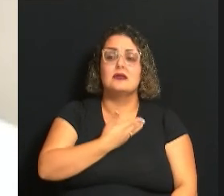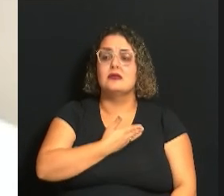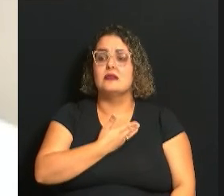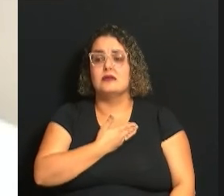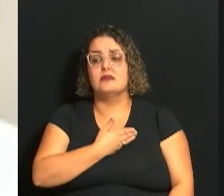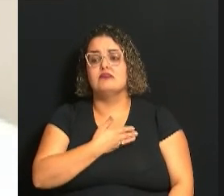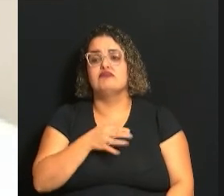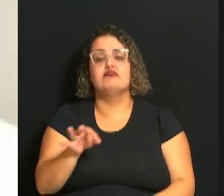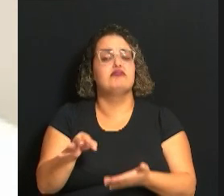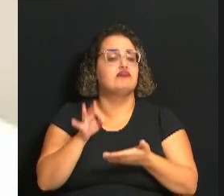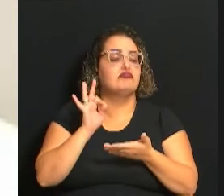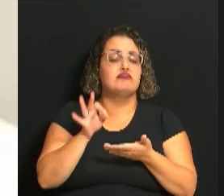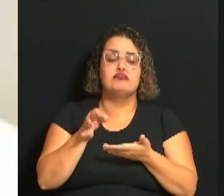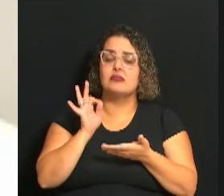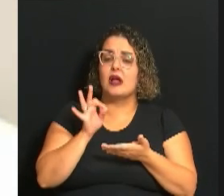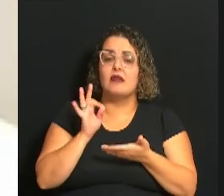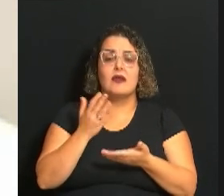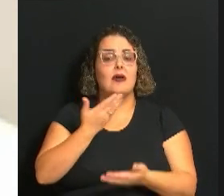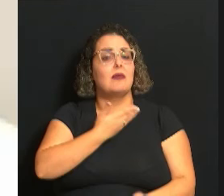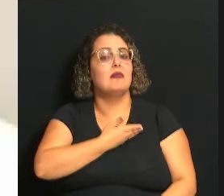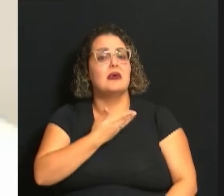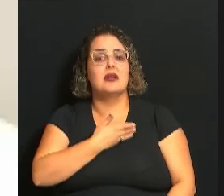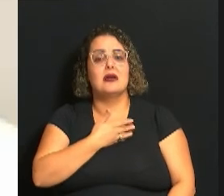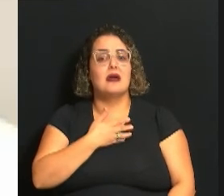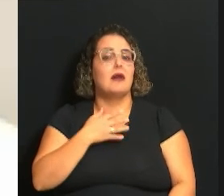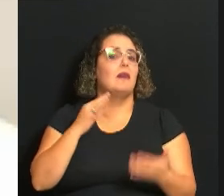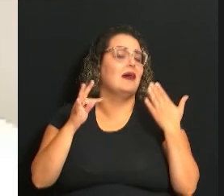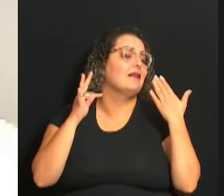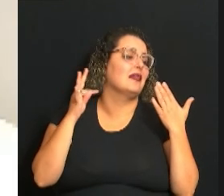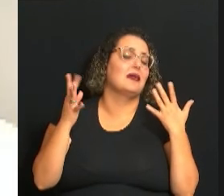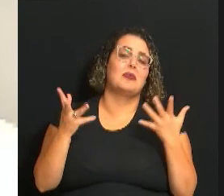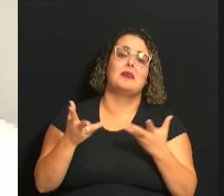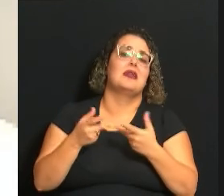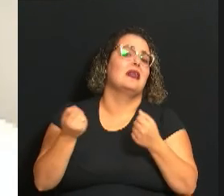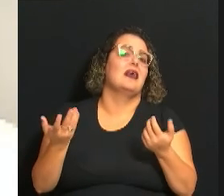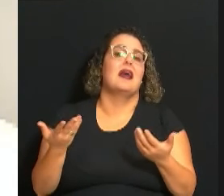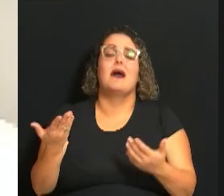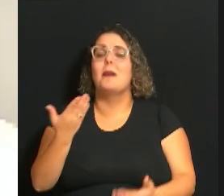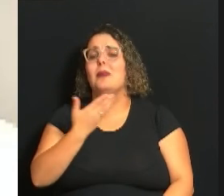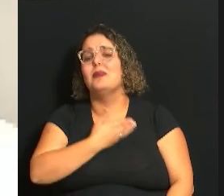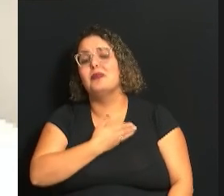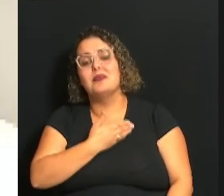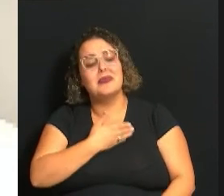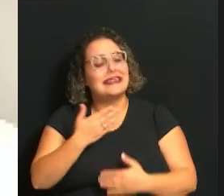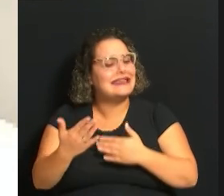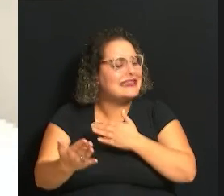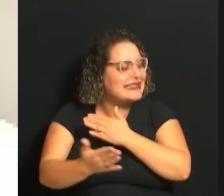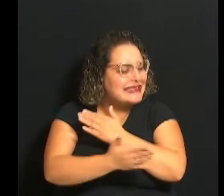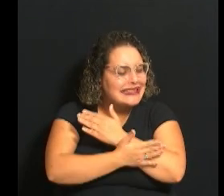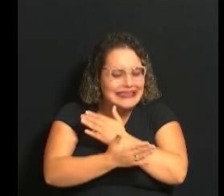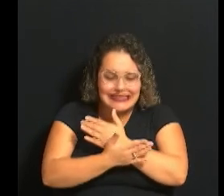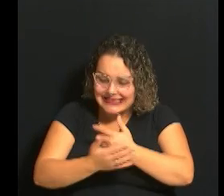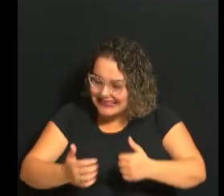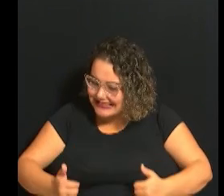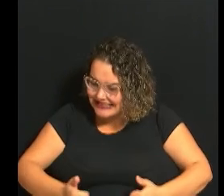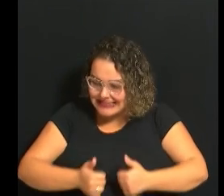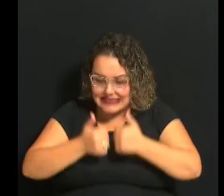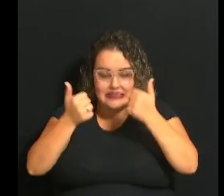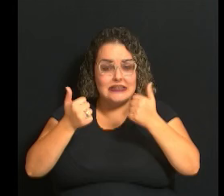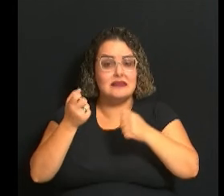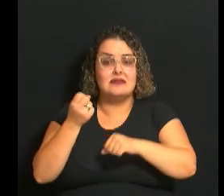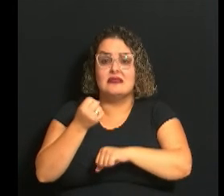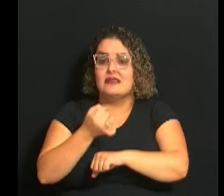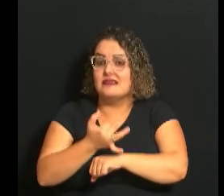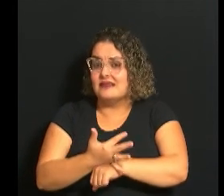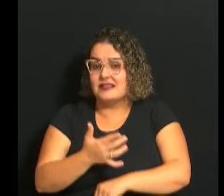com uma amiga é uma bela terapia, né? Muitas amigas minhas, amigos me ajudaram demais, assim, de madrugada, que eu não